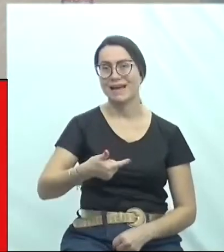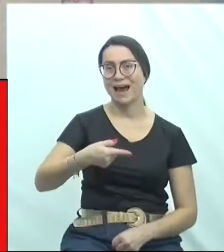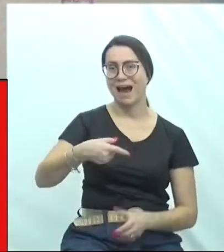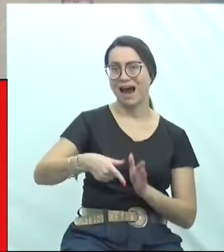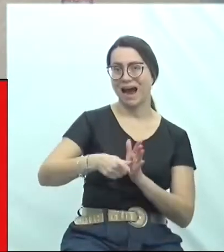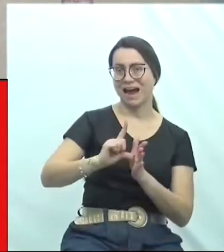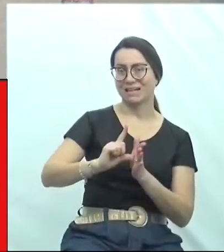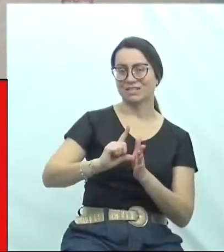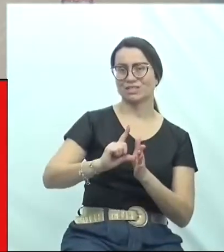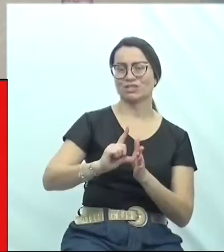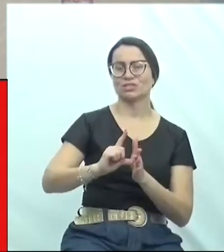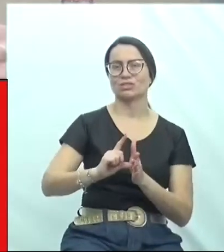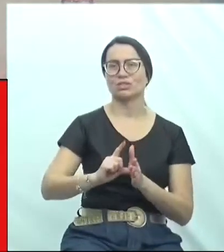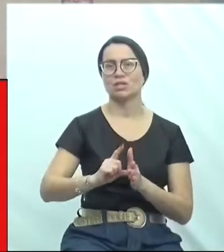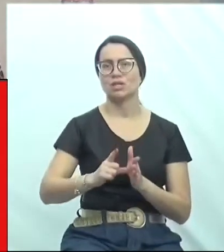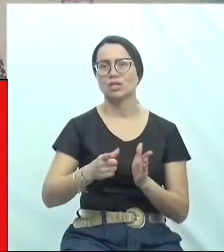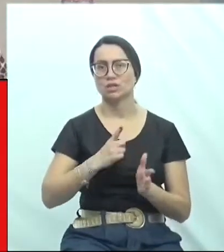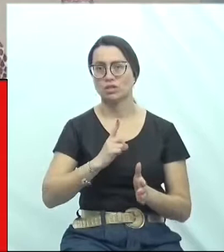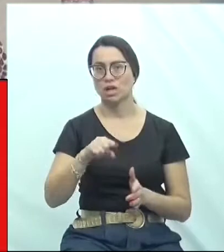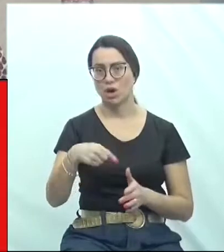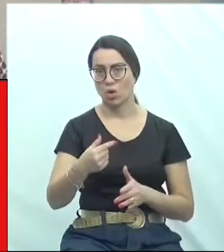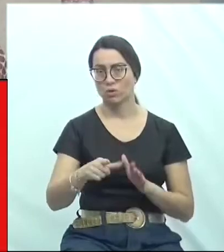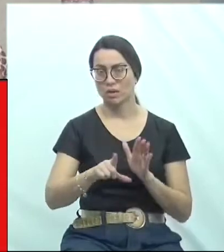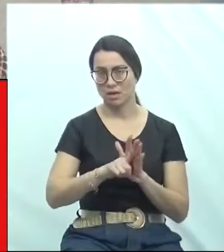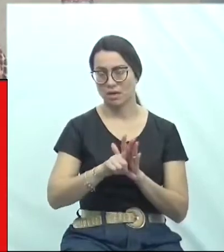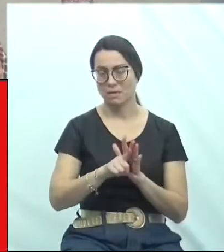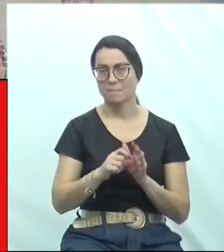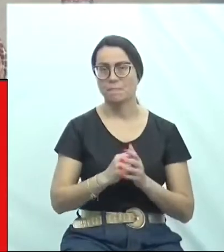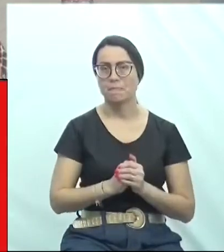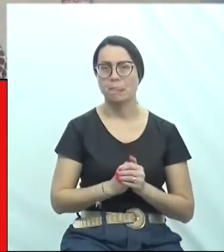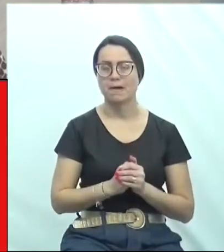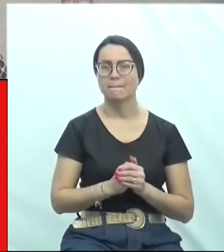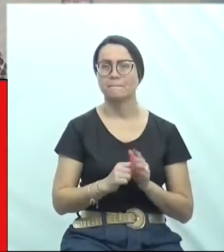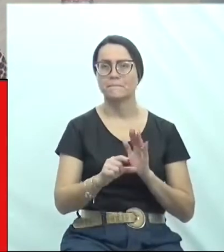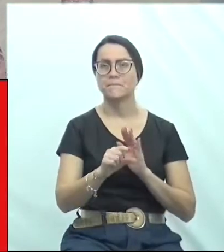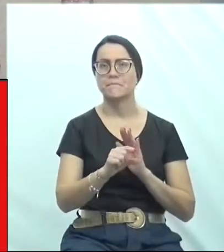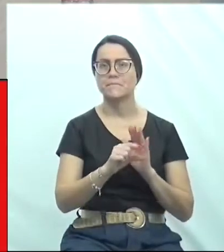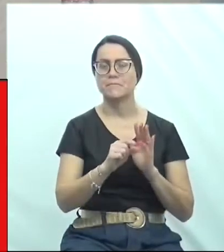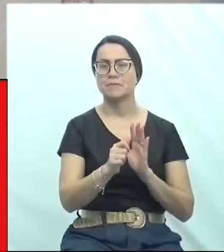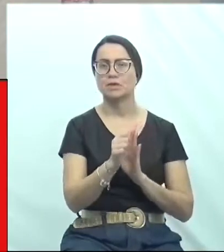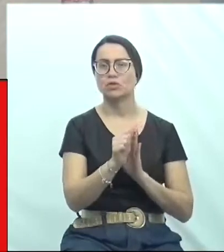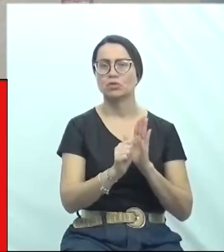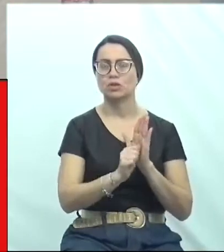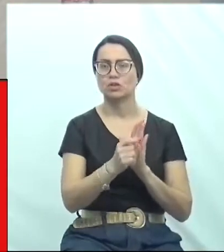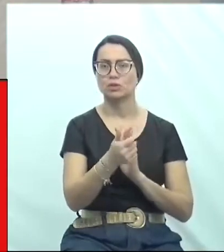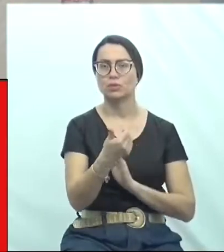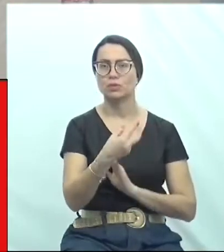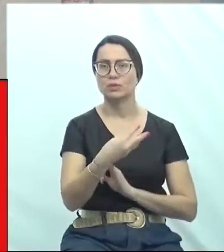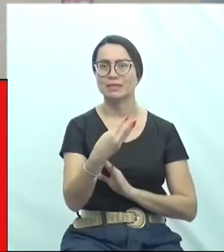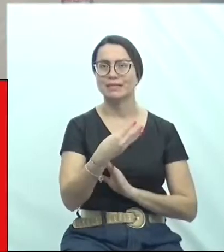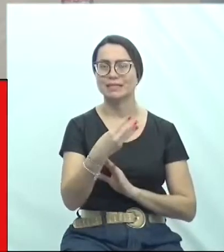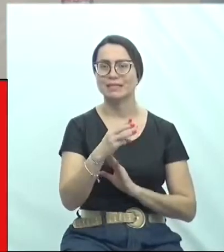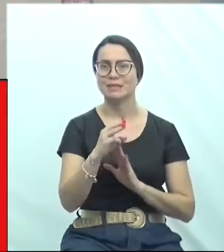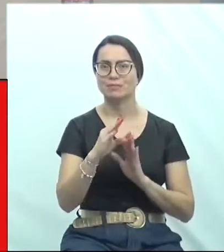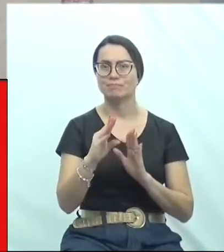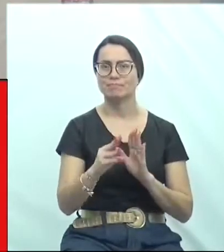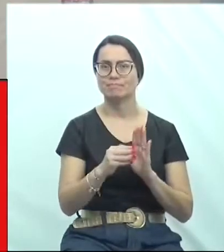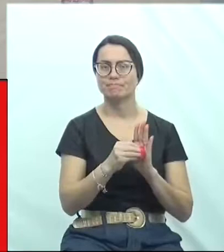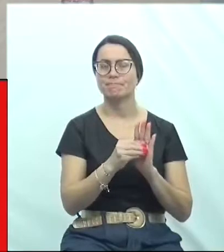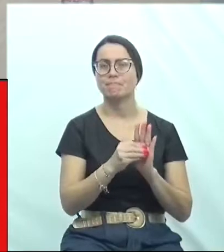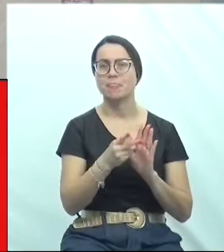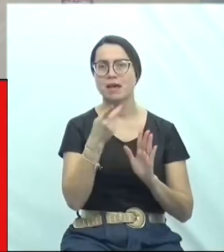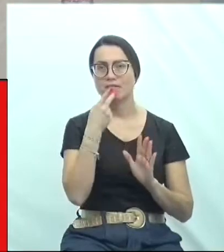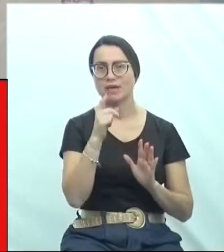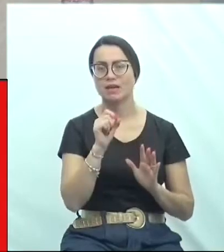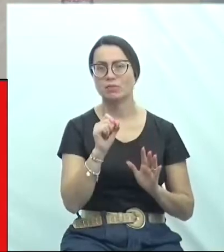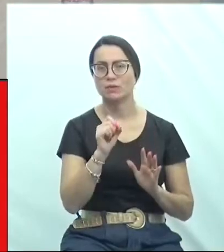7.969, de 2021, onde foi suprimido o artigo 3º, que disciplinava que os aparelhos de medidores de ar